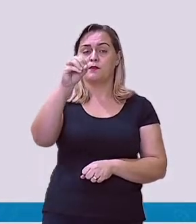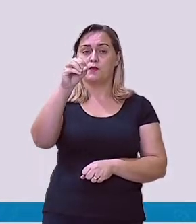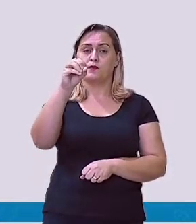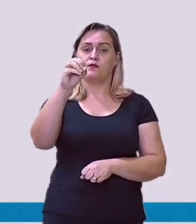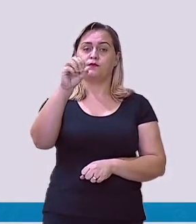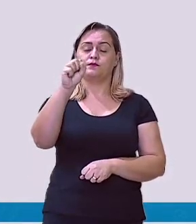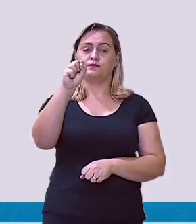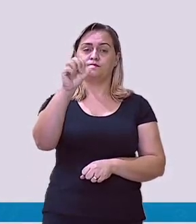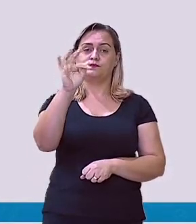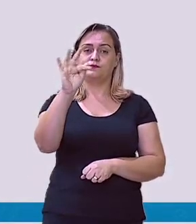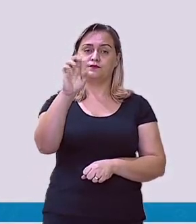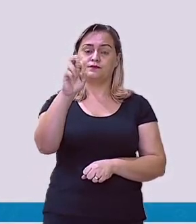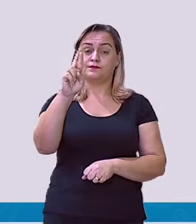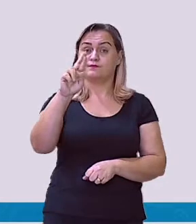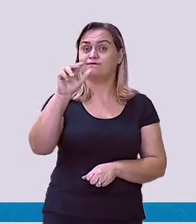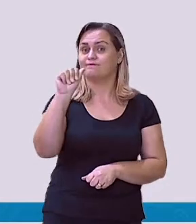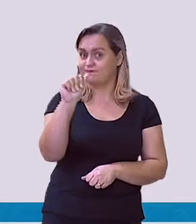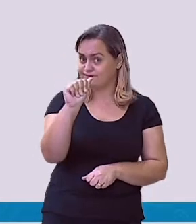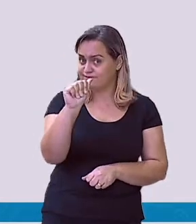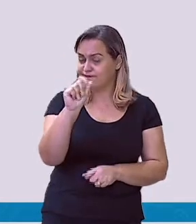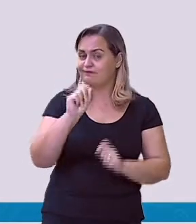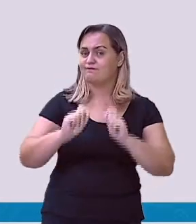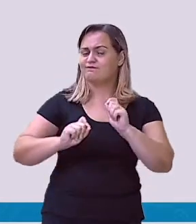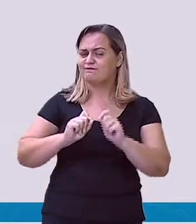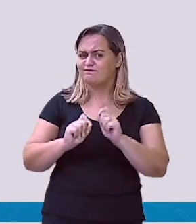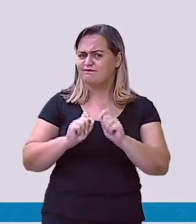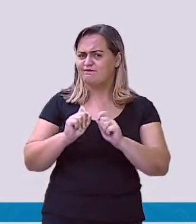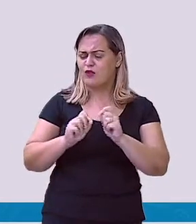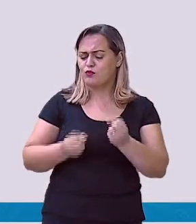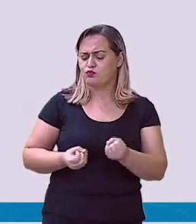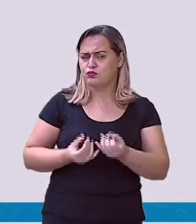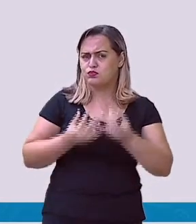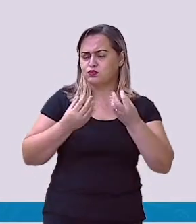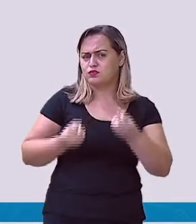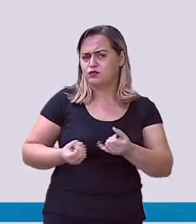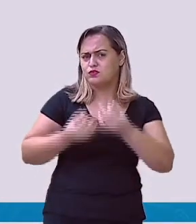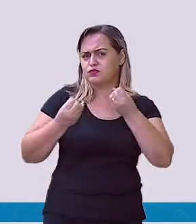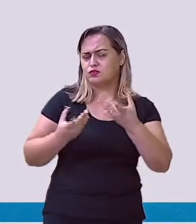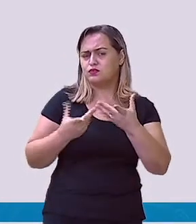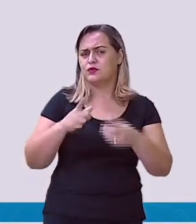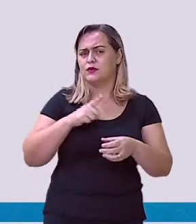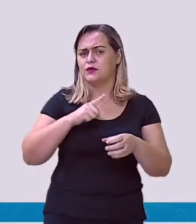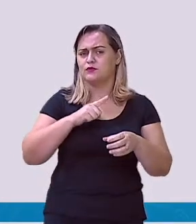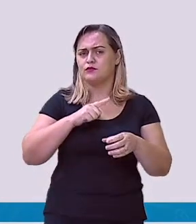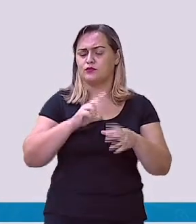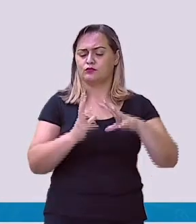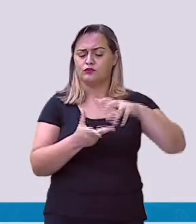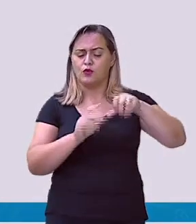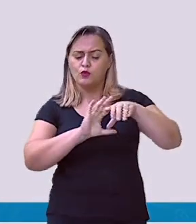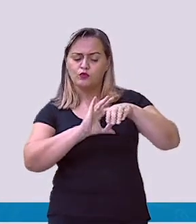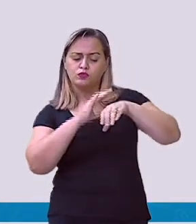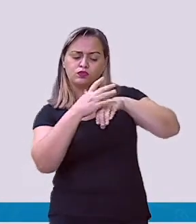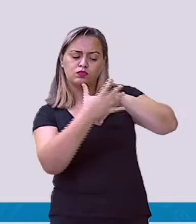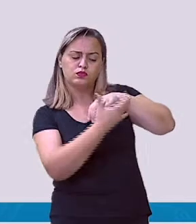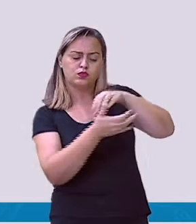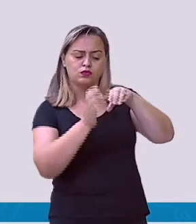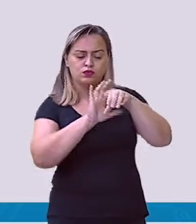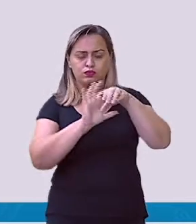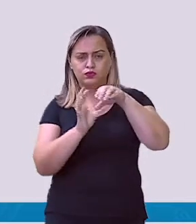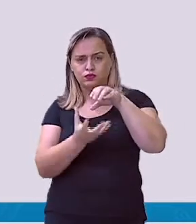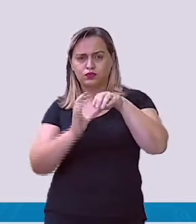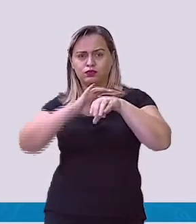Essa camada de gases que envolve todo o planeta. Ok? Então, essa foto,